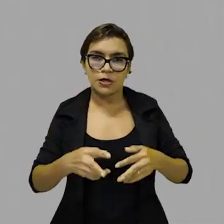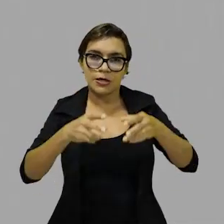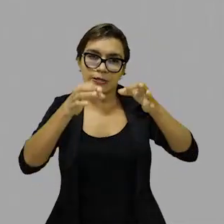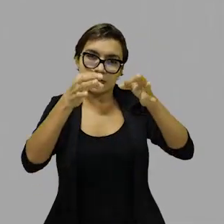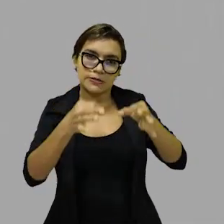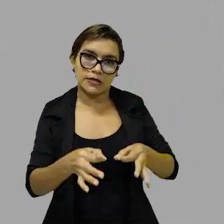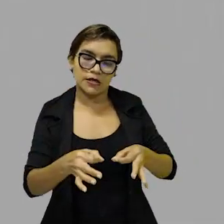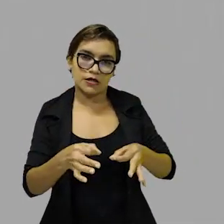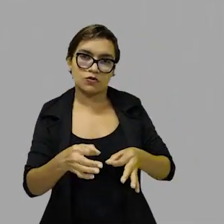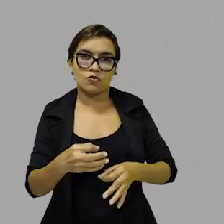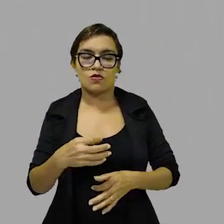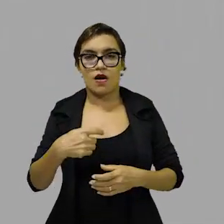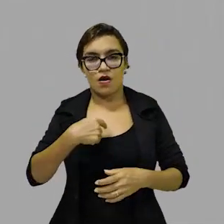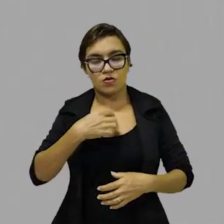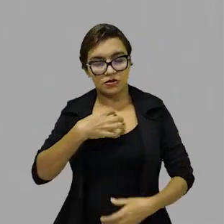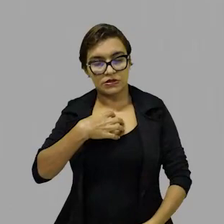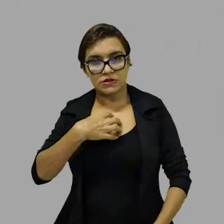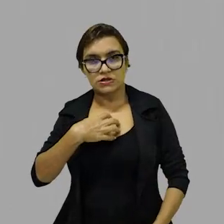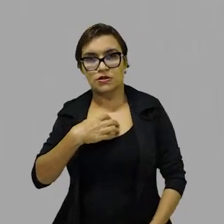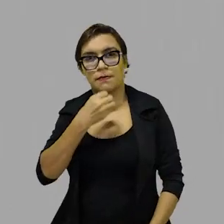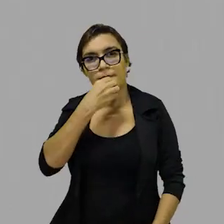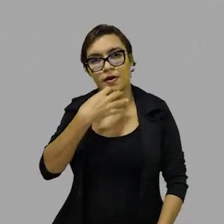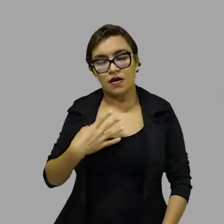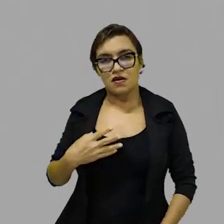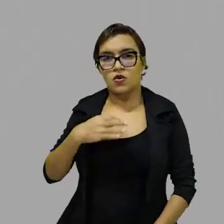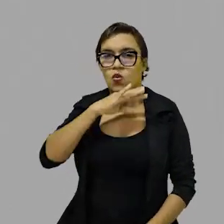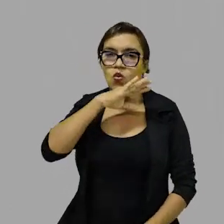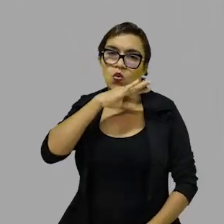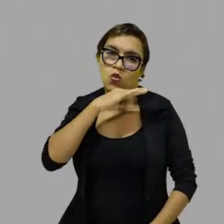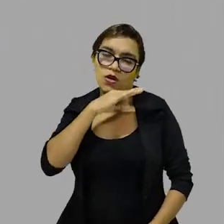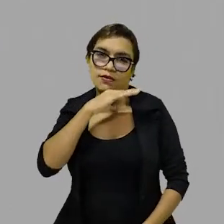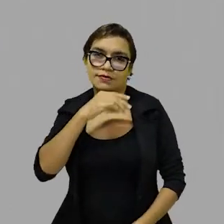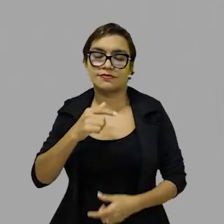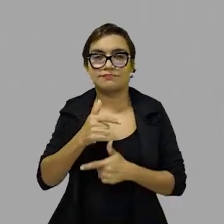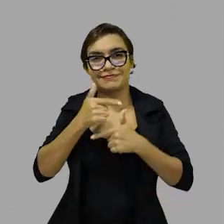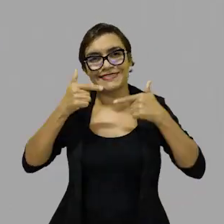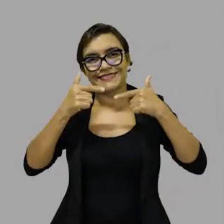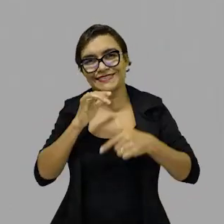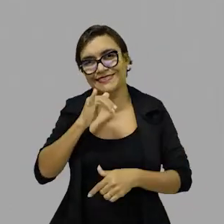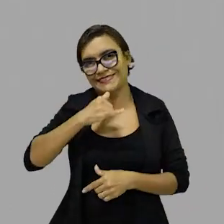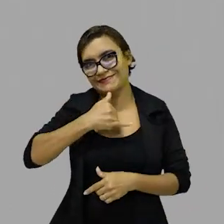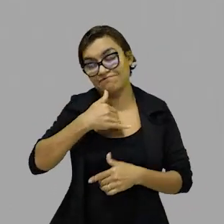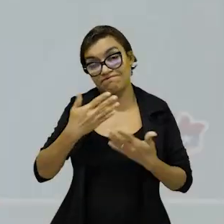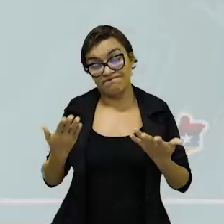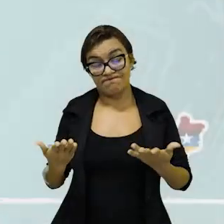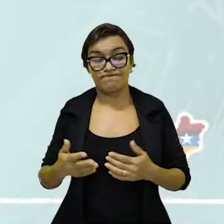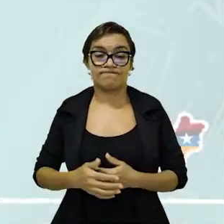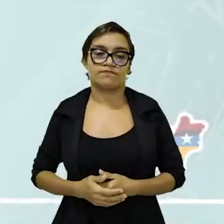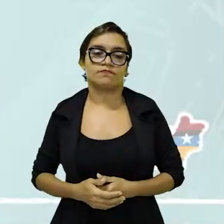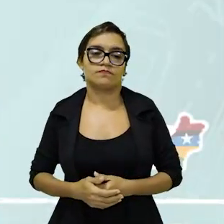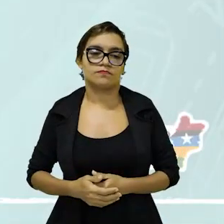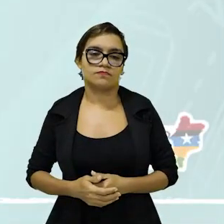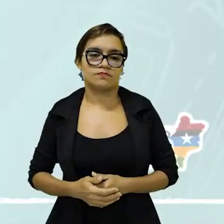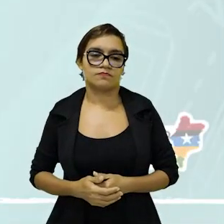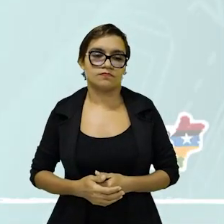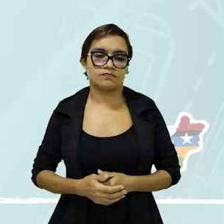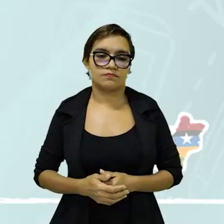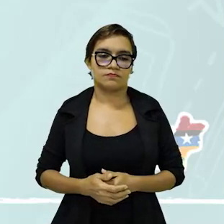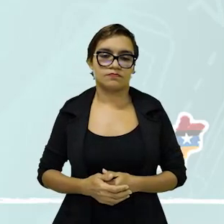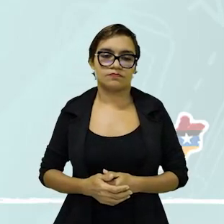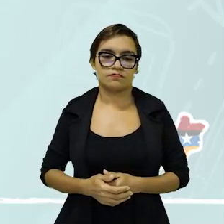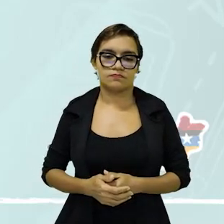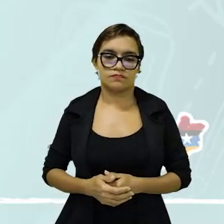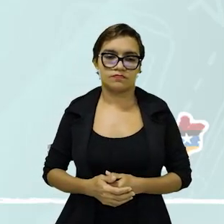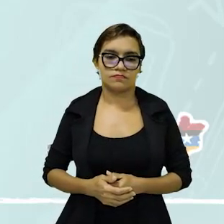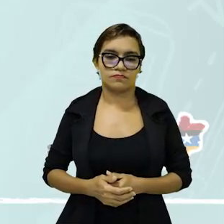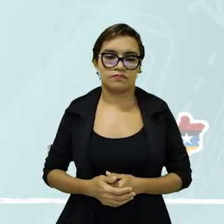Bem, mal, ruim, agradável, triste, alegre e assim por diante. James Ensor. Esse aqui tem uma